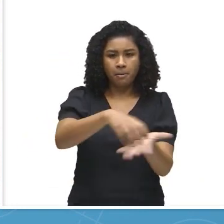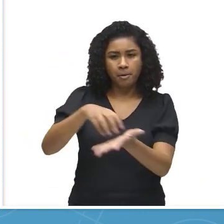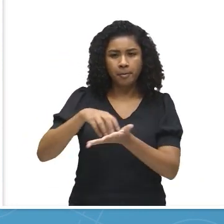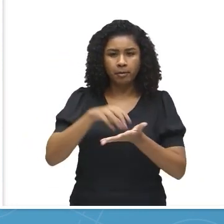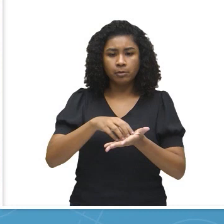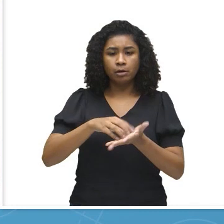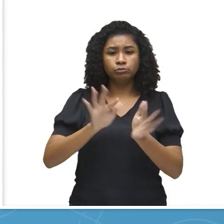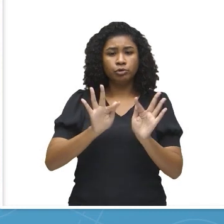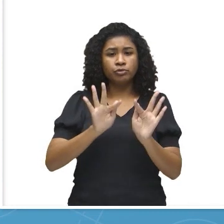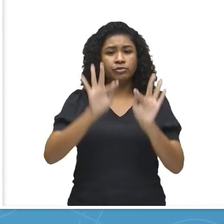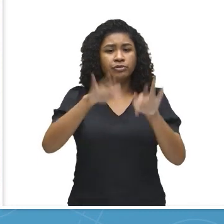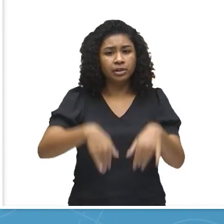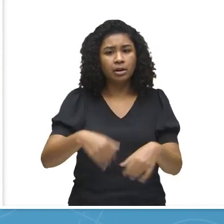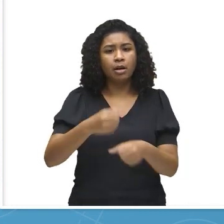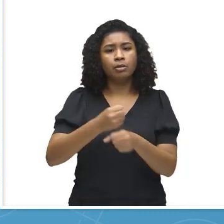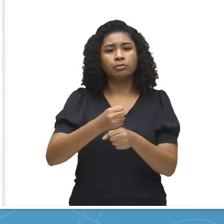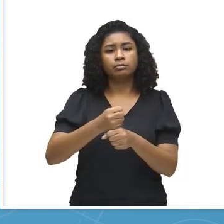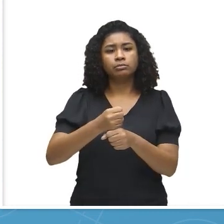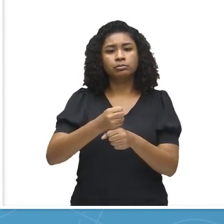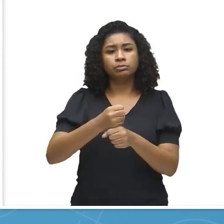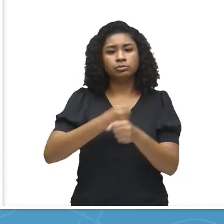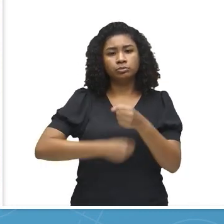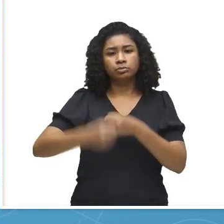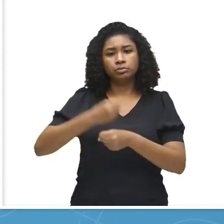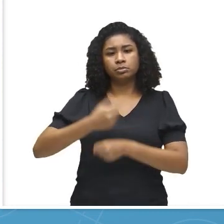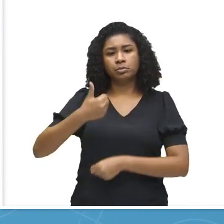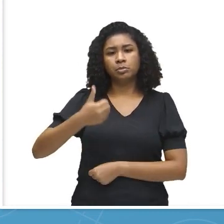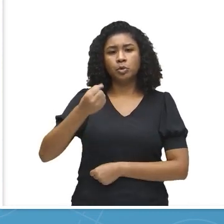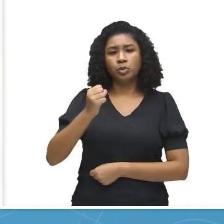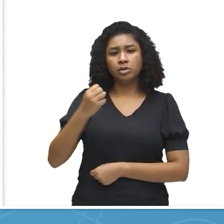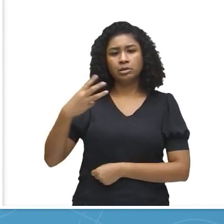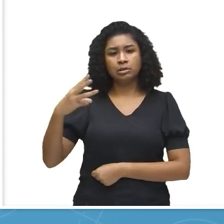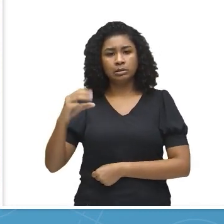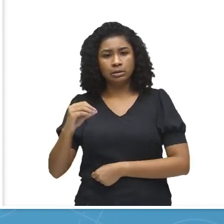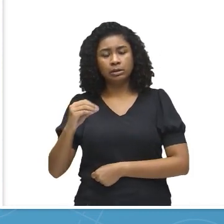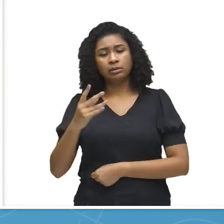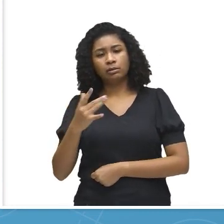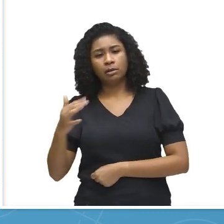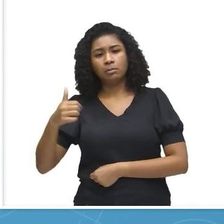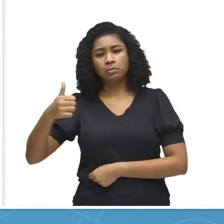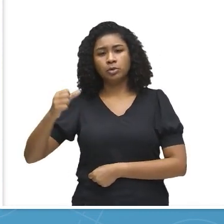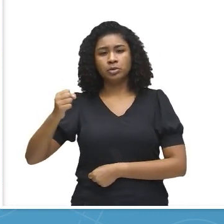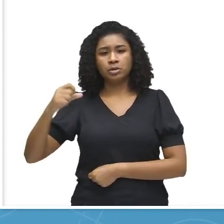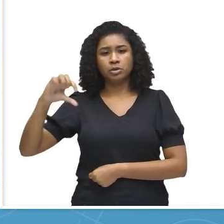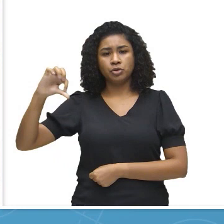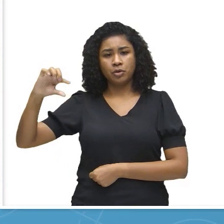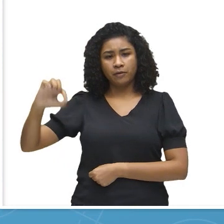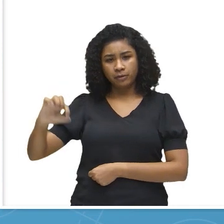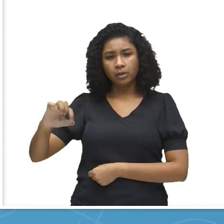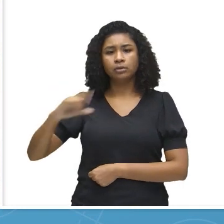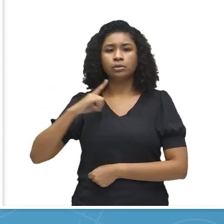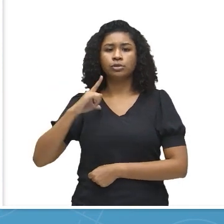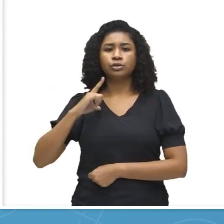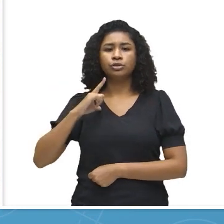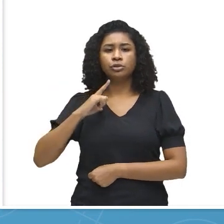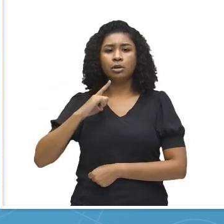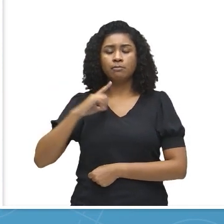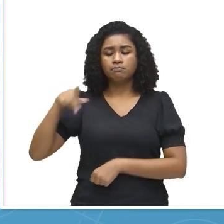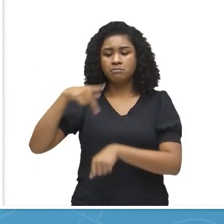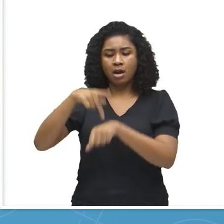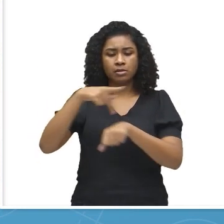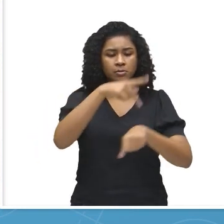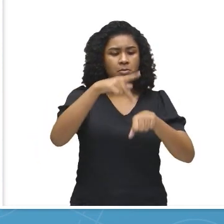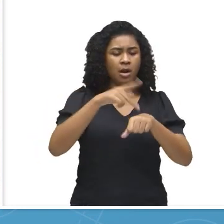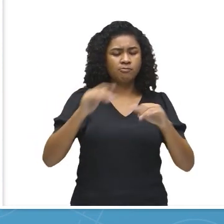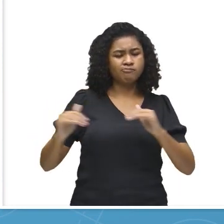1830 e encerrando na década de 1890, com amplo apoio das principais potências europeias. Letra